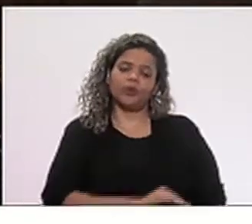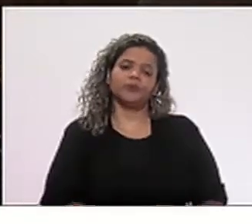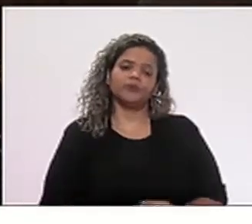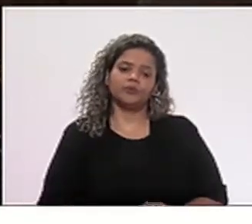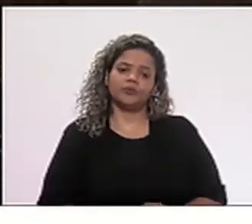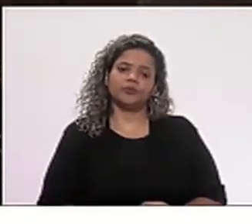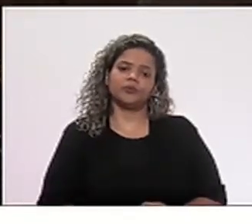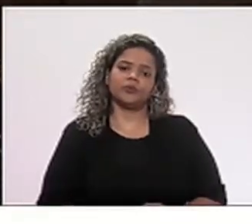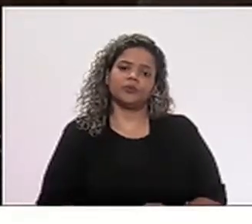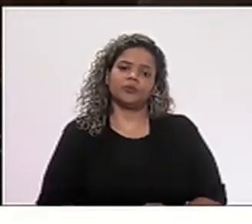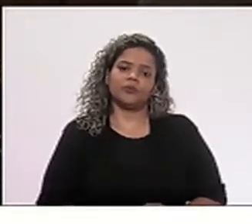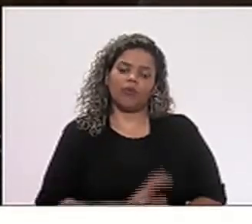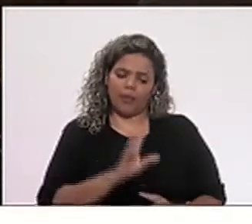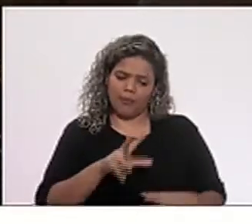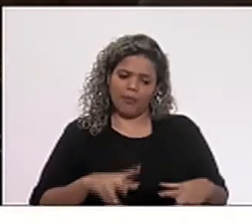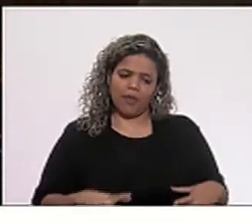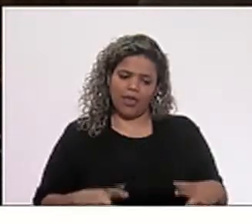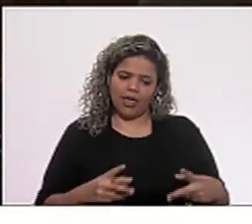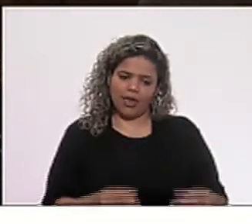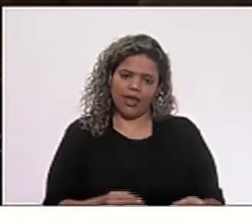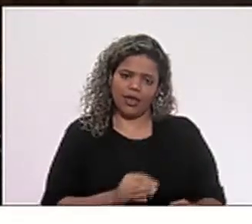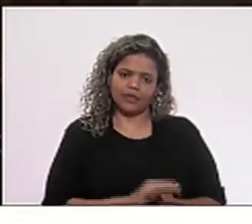Janeiro merece